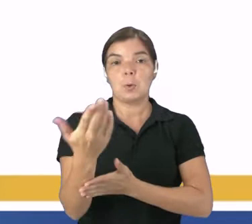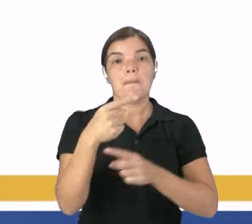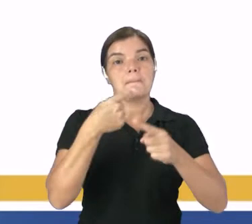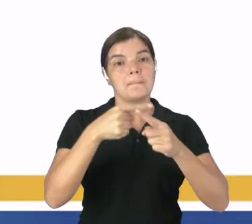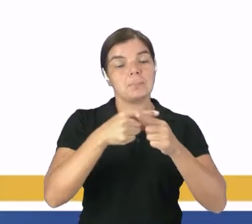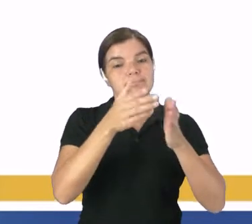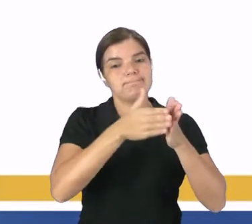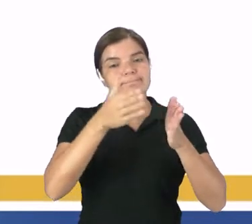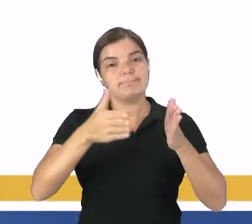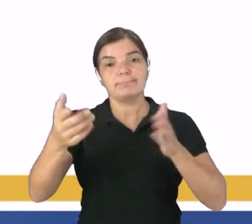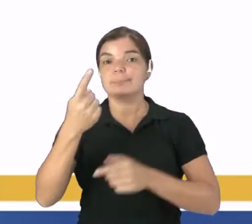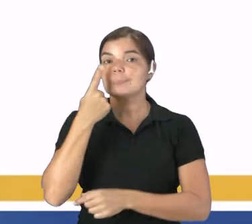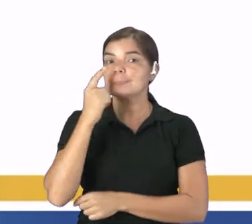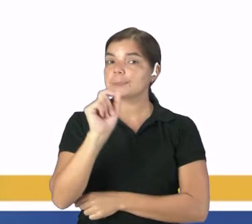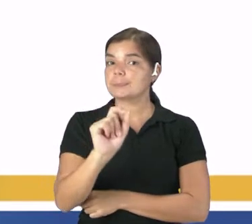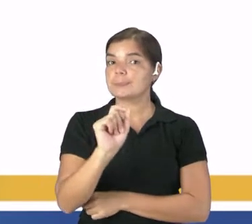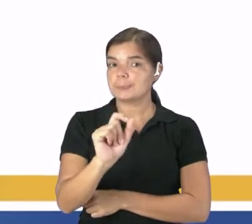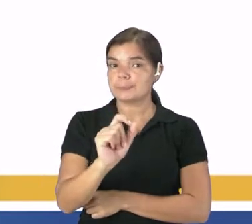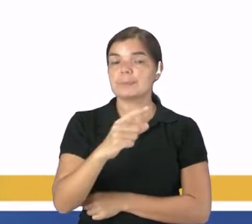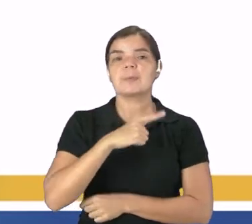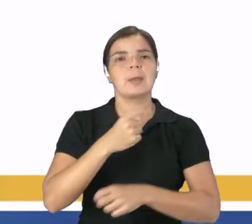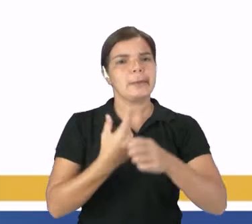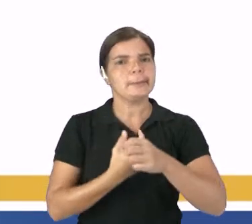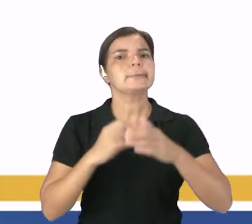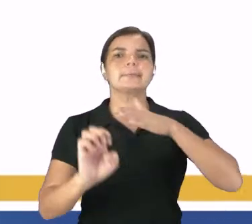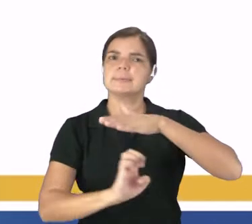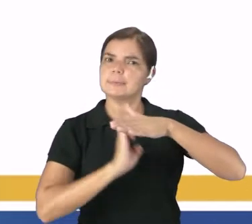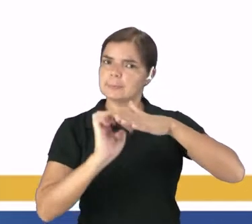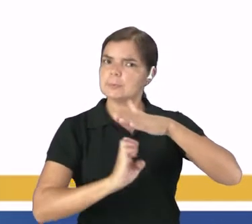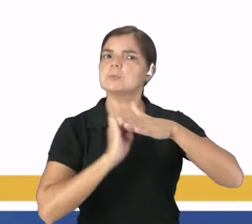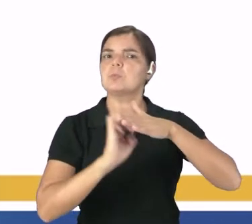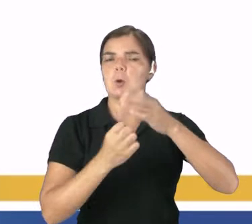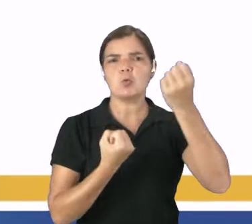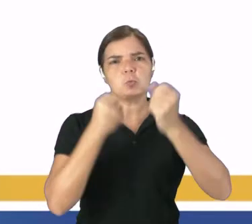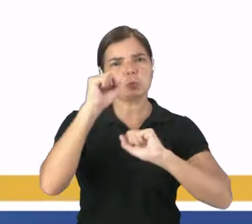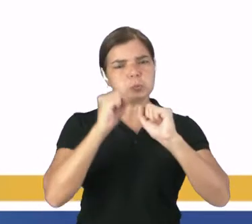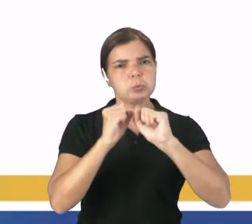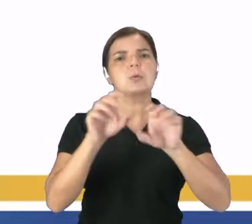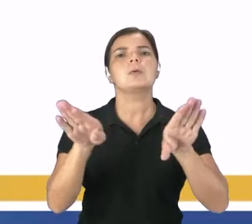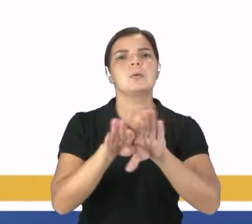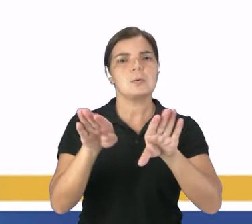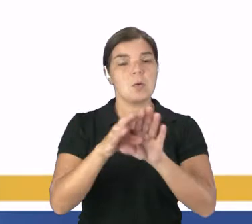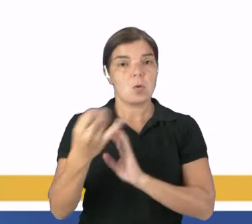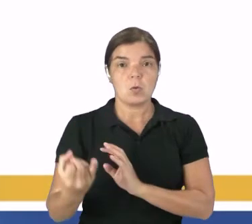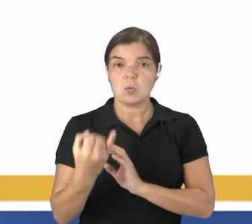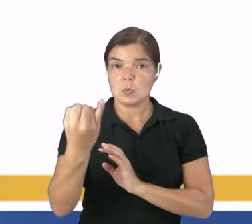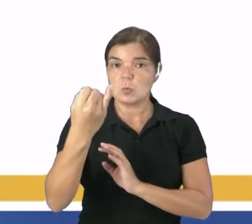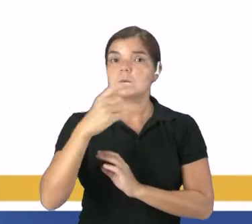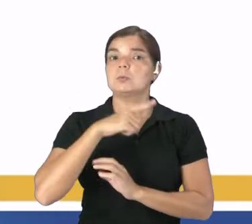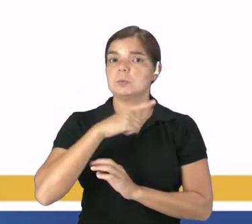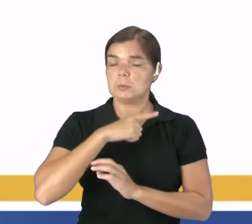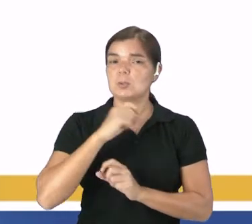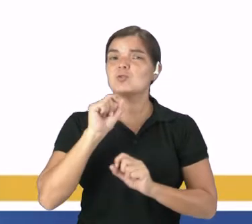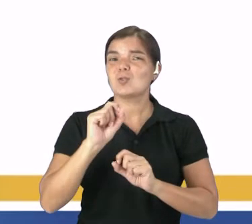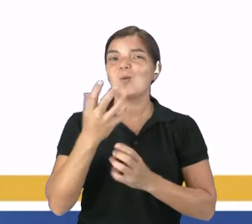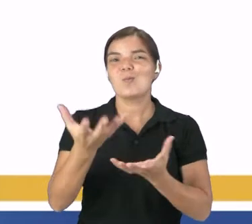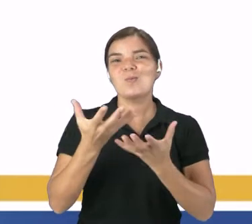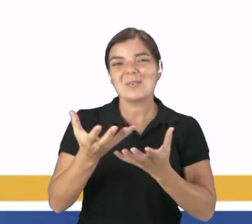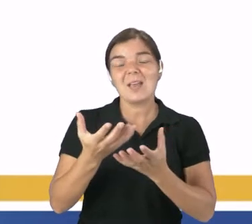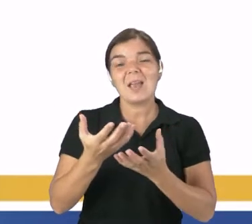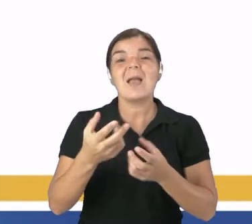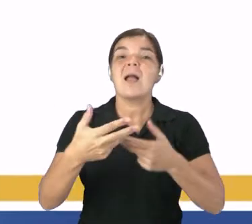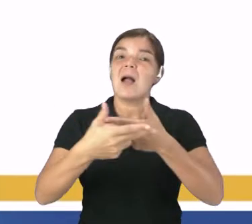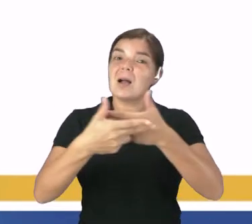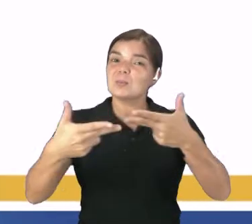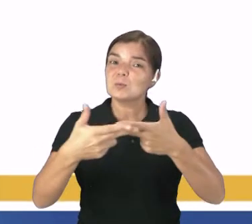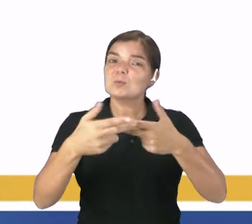longo desse processo, a gente observa que essas empresas, essas grandes indústrias, elas acabam apenas tirando os recursos da